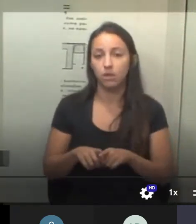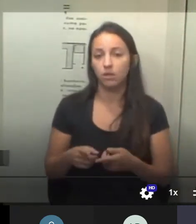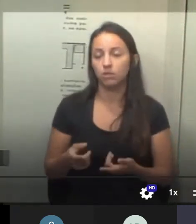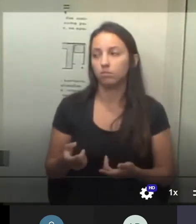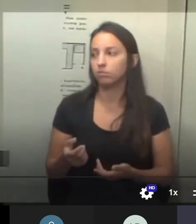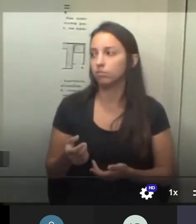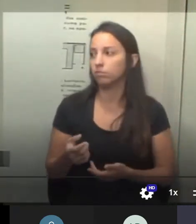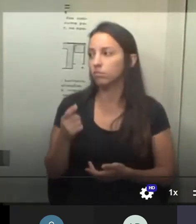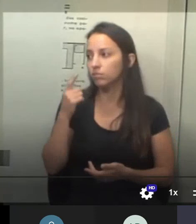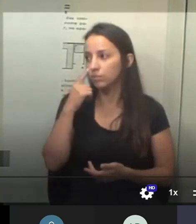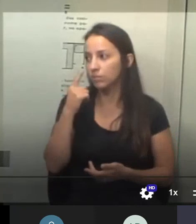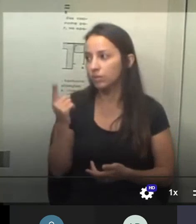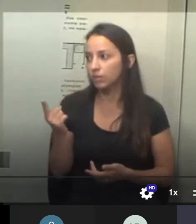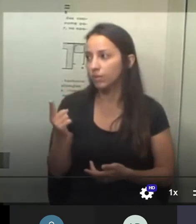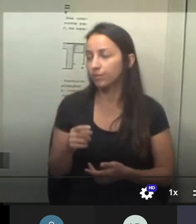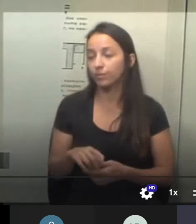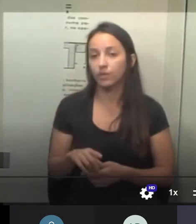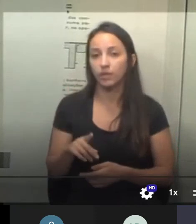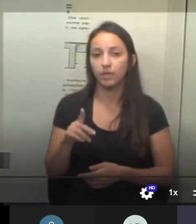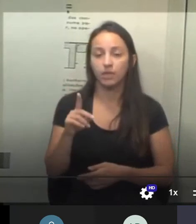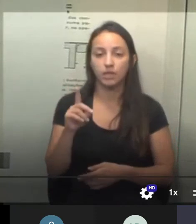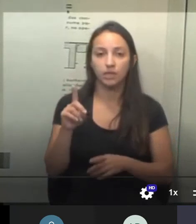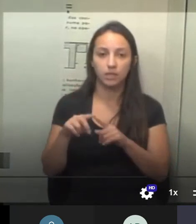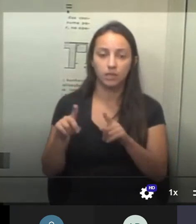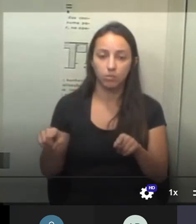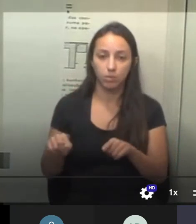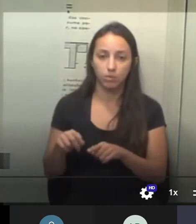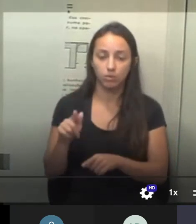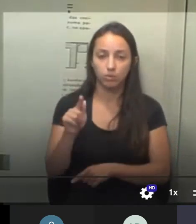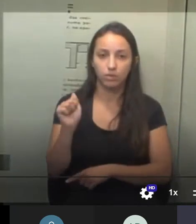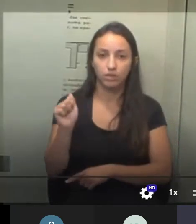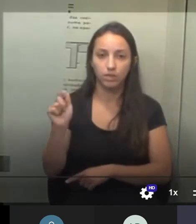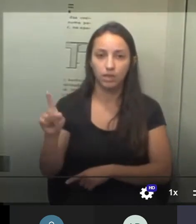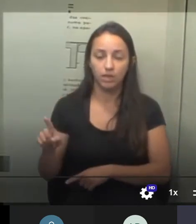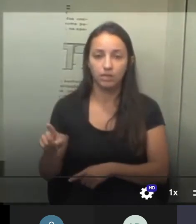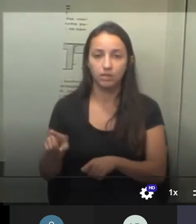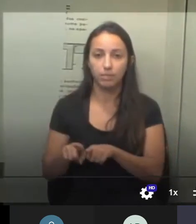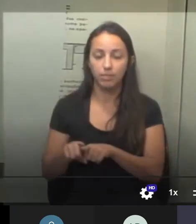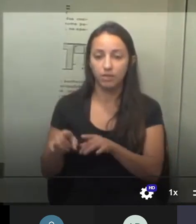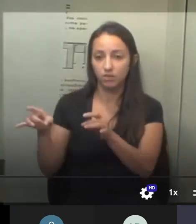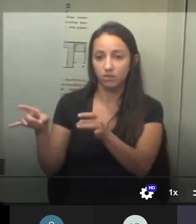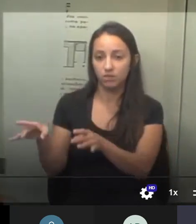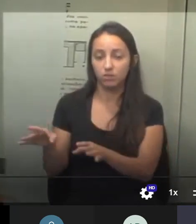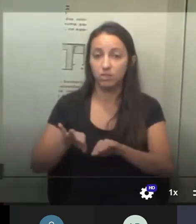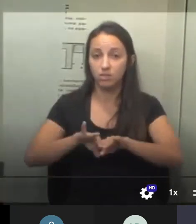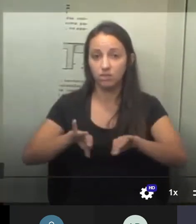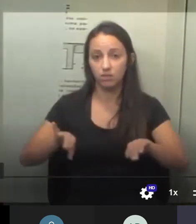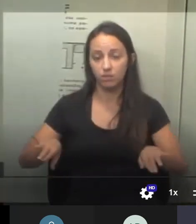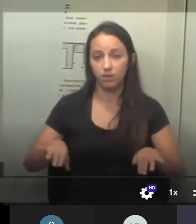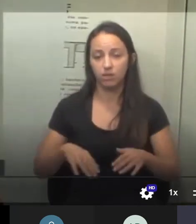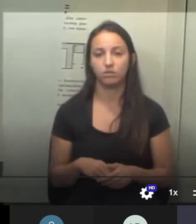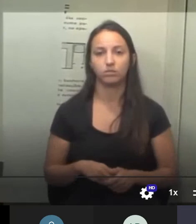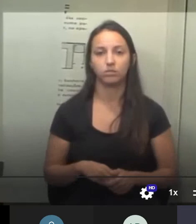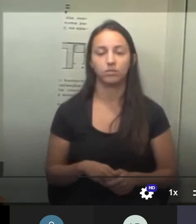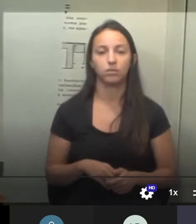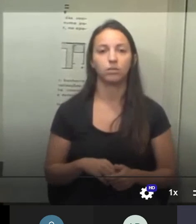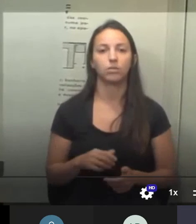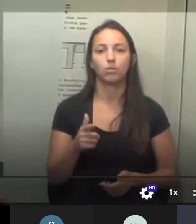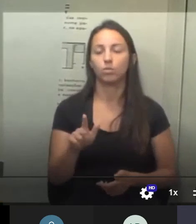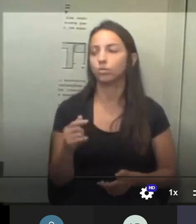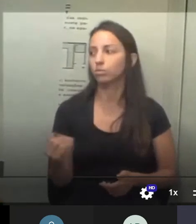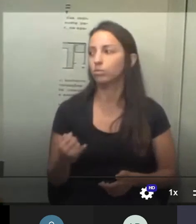descarga, e veja quem está aqui, depósito de gás e de lixo, separado. Outro elemento de suma